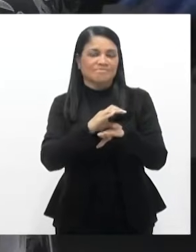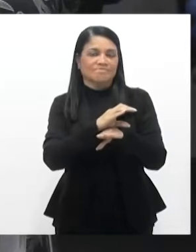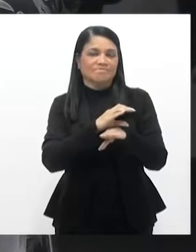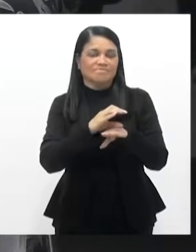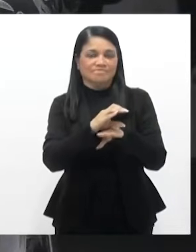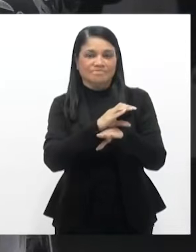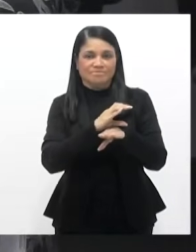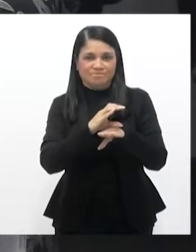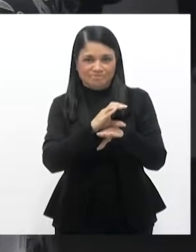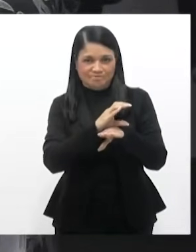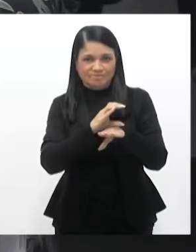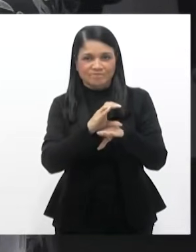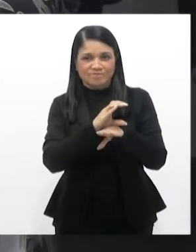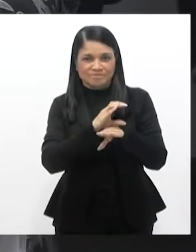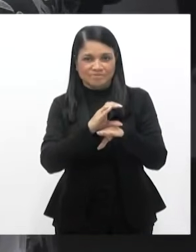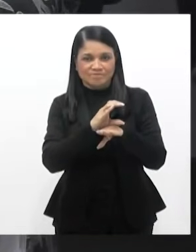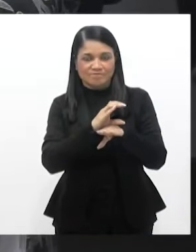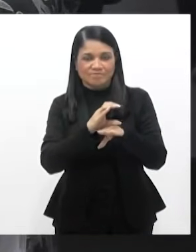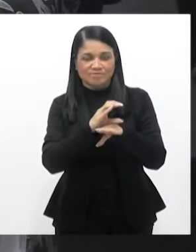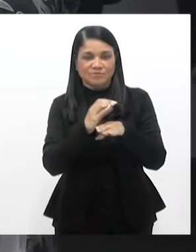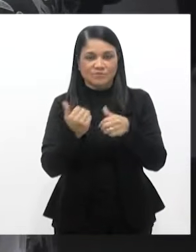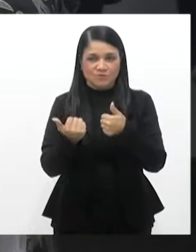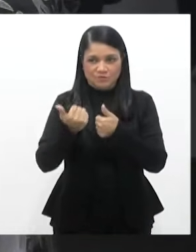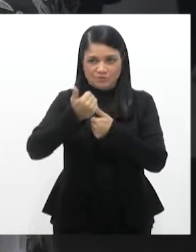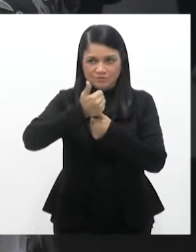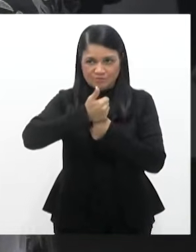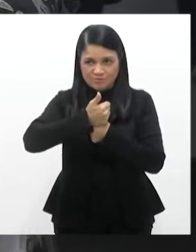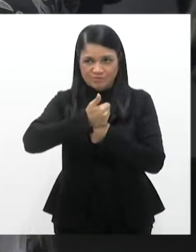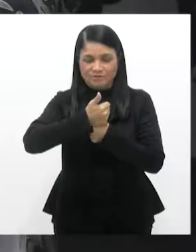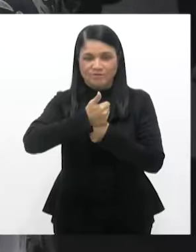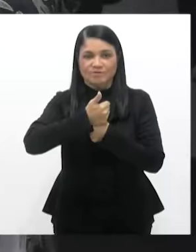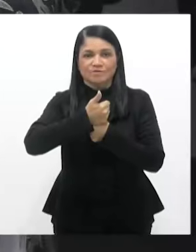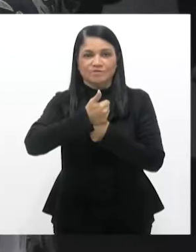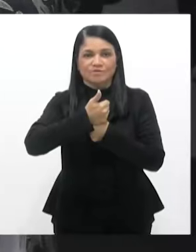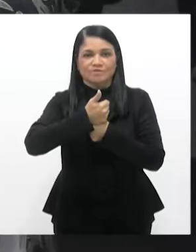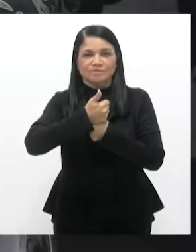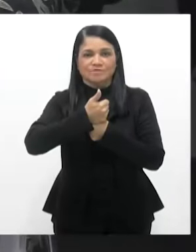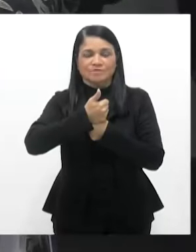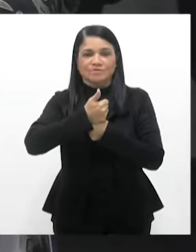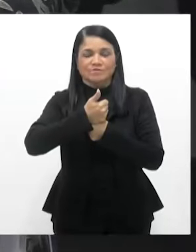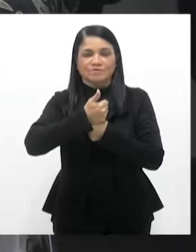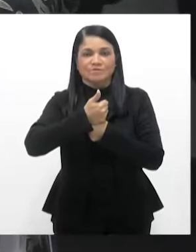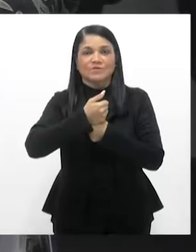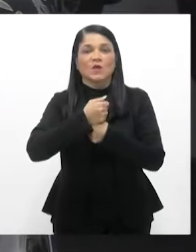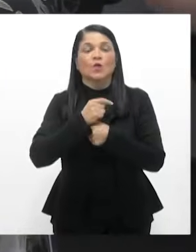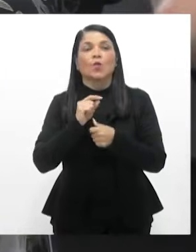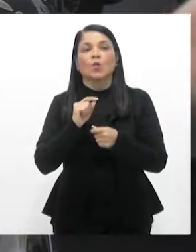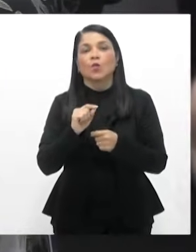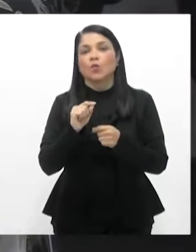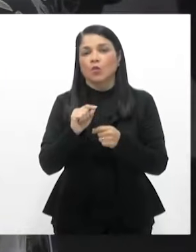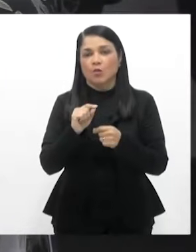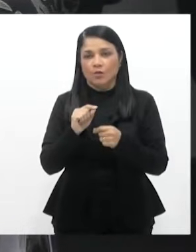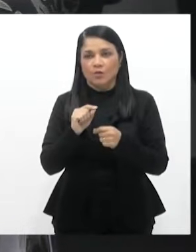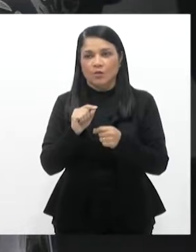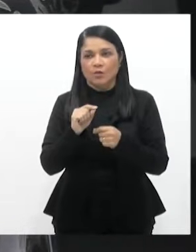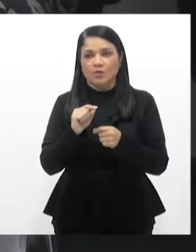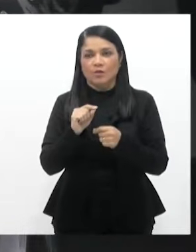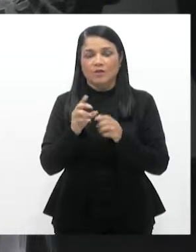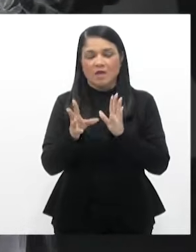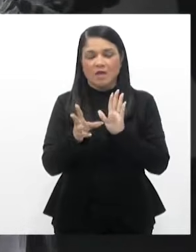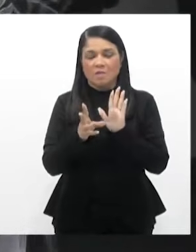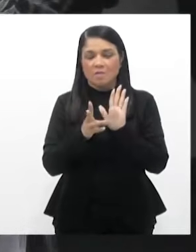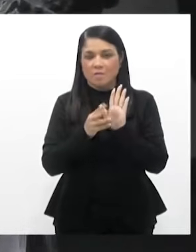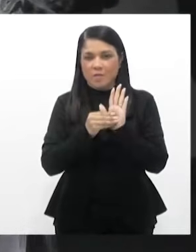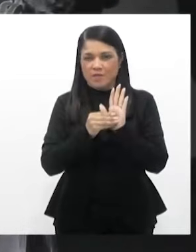constitucionalidade do substitutivo, com exceção da